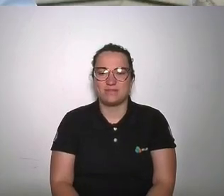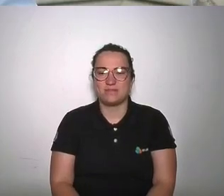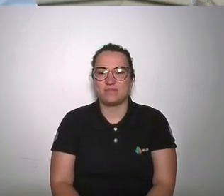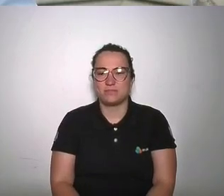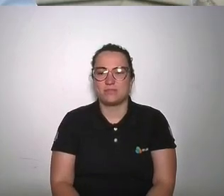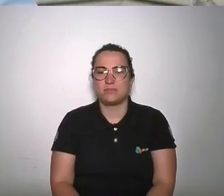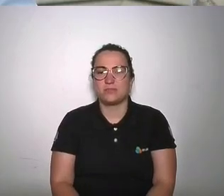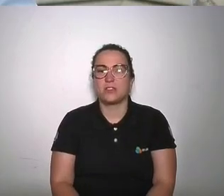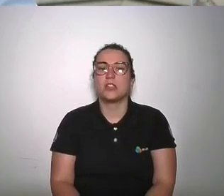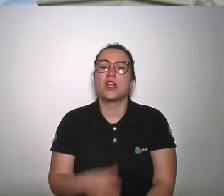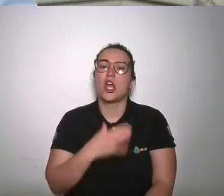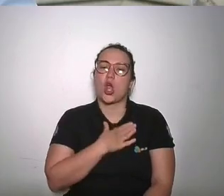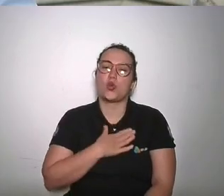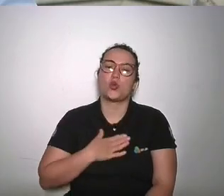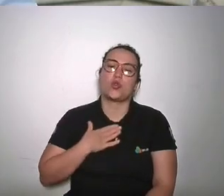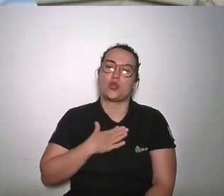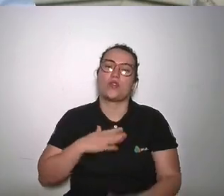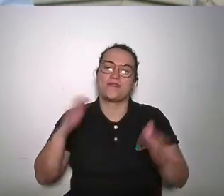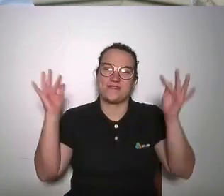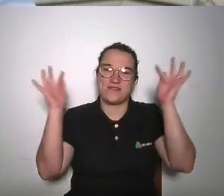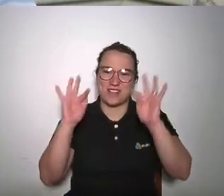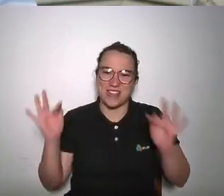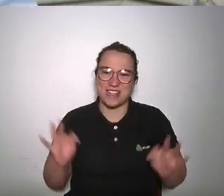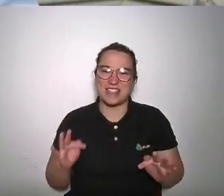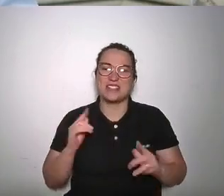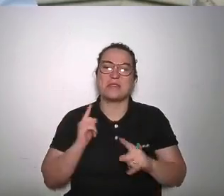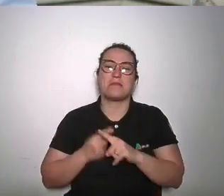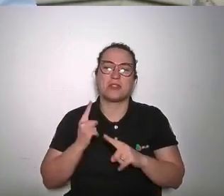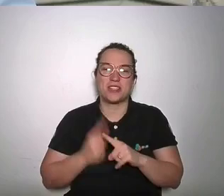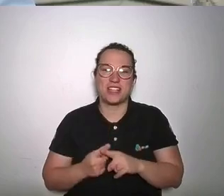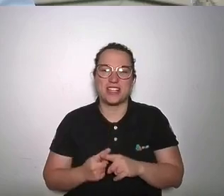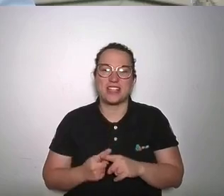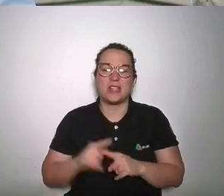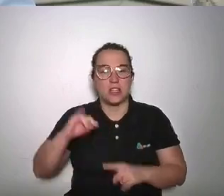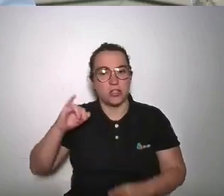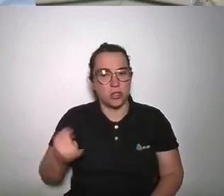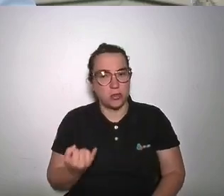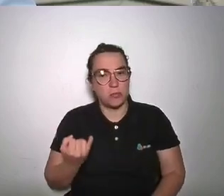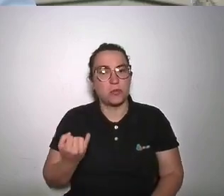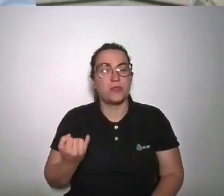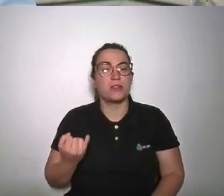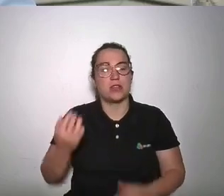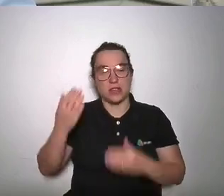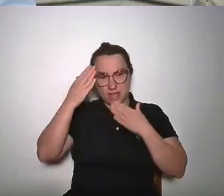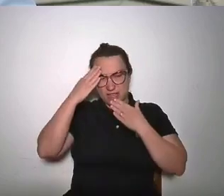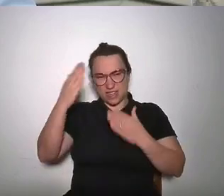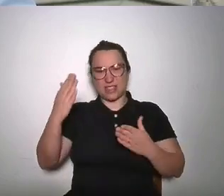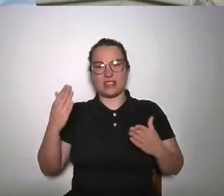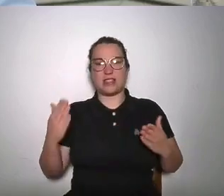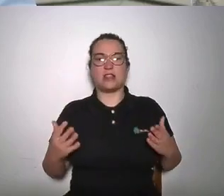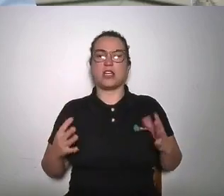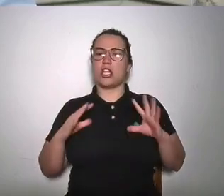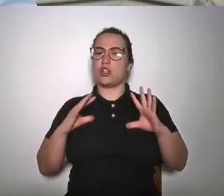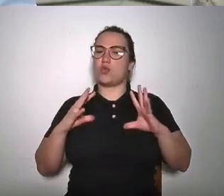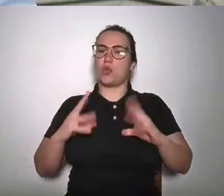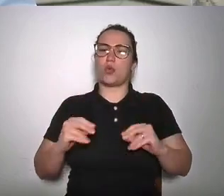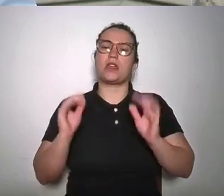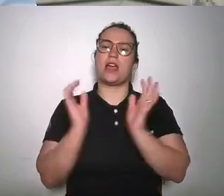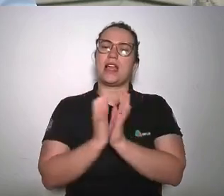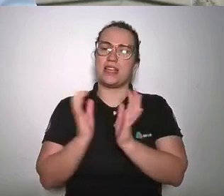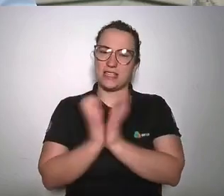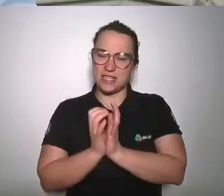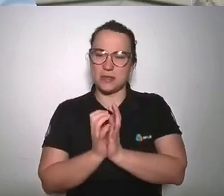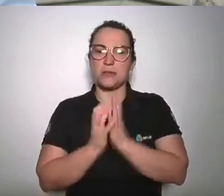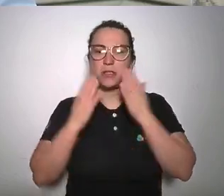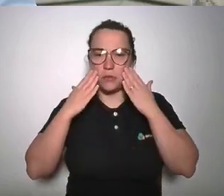eu sou muito feliz com isso, porque eu quero aproveitar esse momento e agradecer enormemente toda a nossa equipe que tem